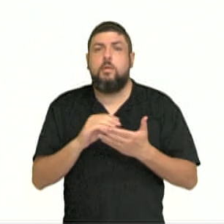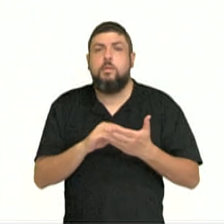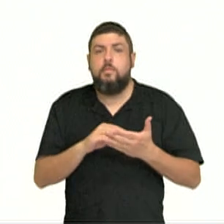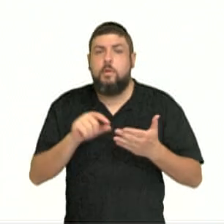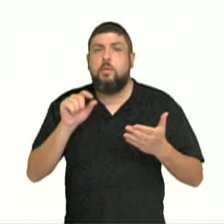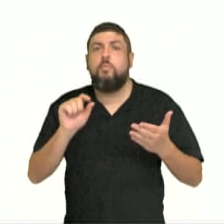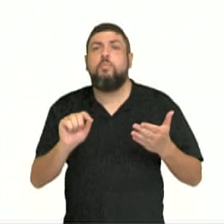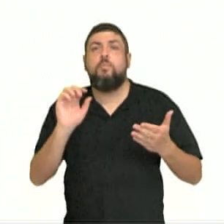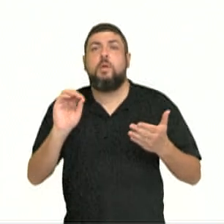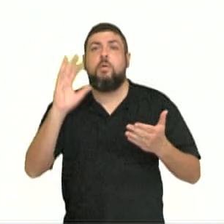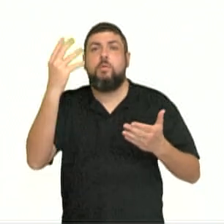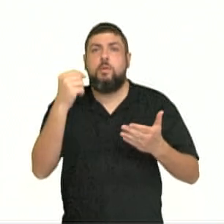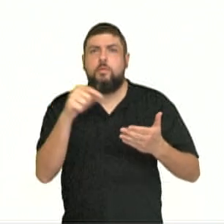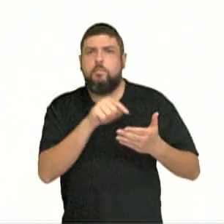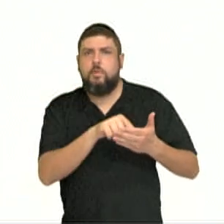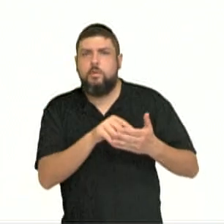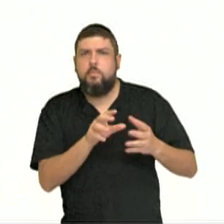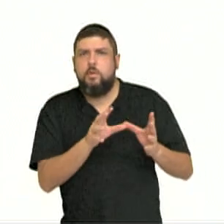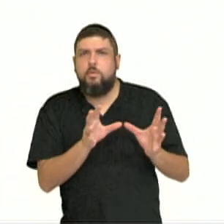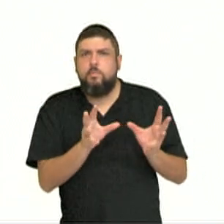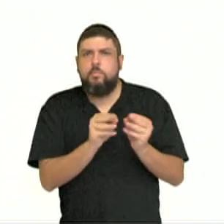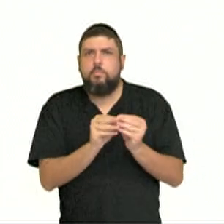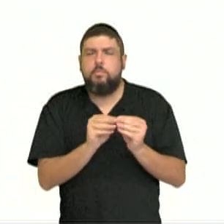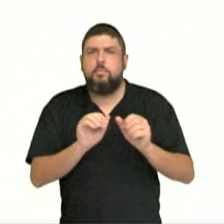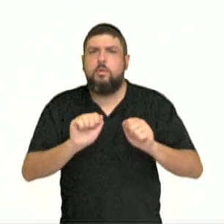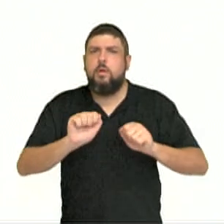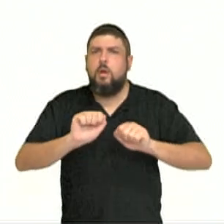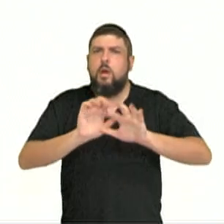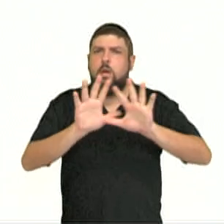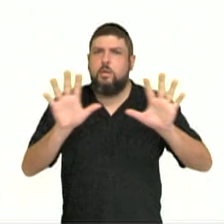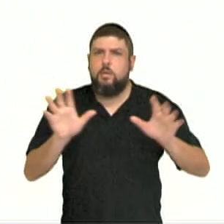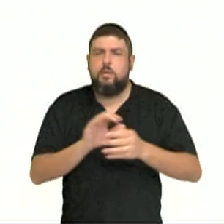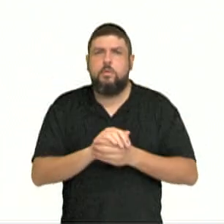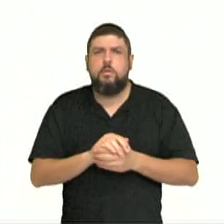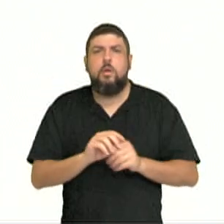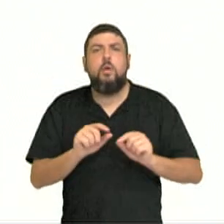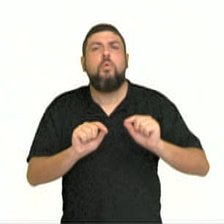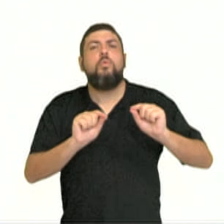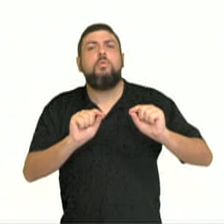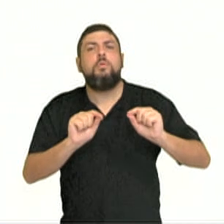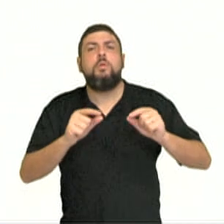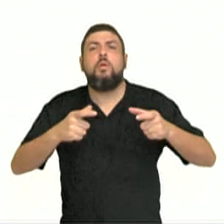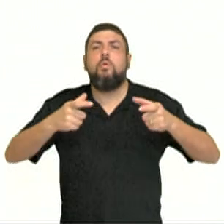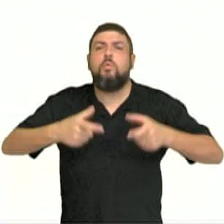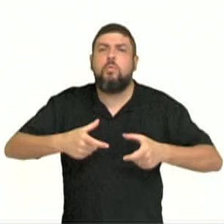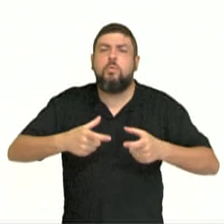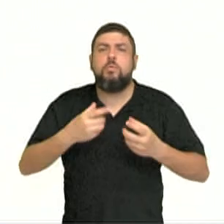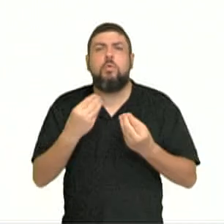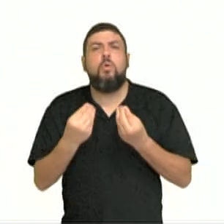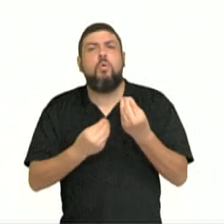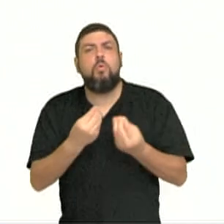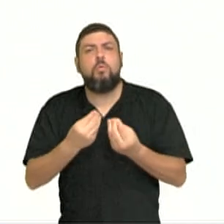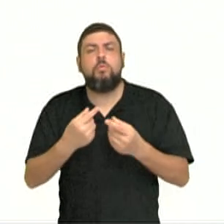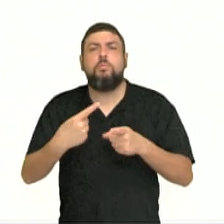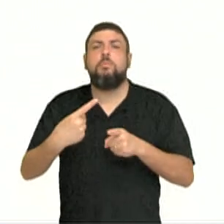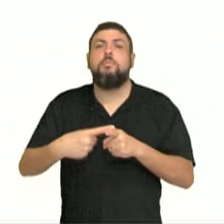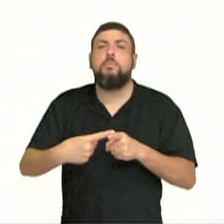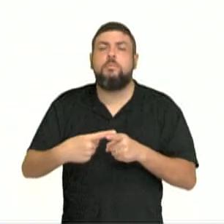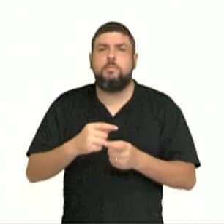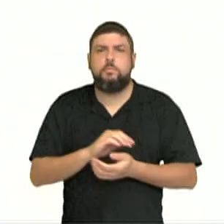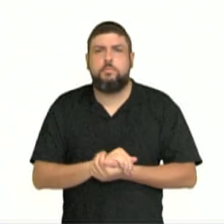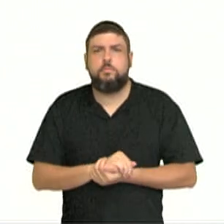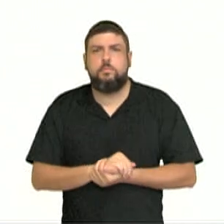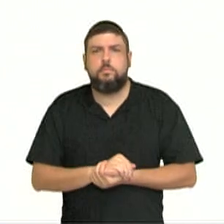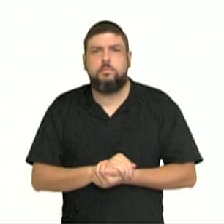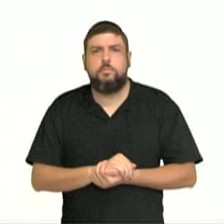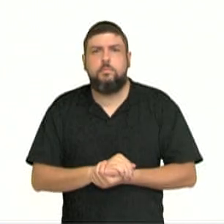maneira bem clara, né, respondendo aquelas perguntinhas que eu falei, o que, onde, como, porquê, né, exemplo assim, né.